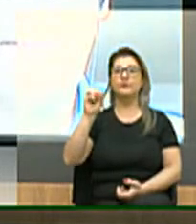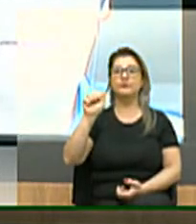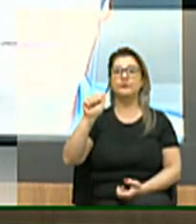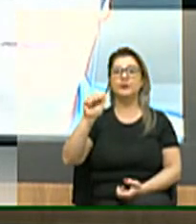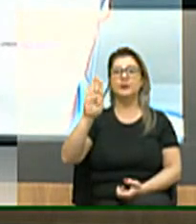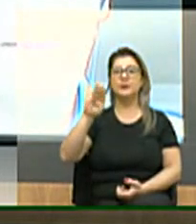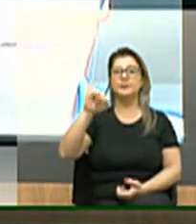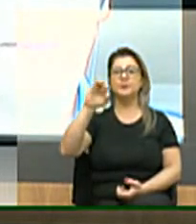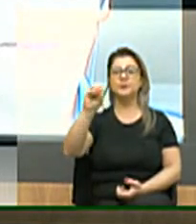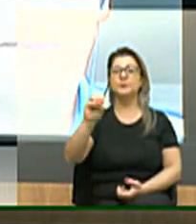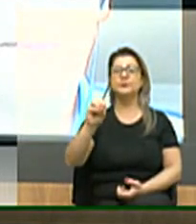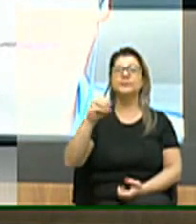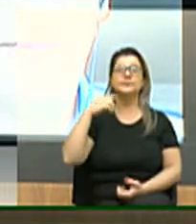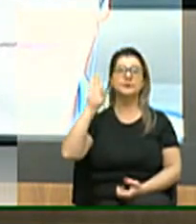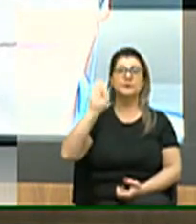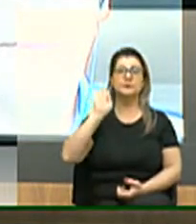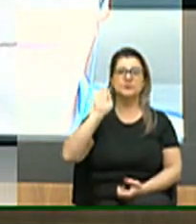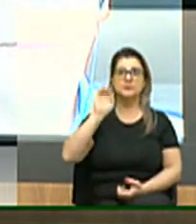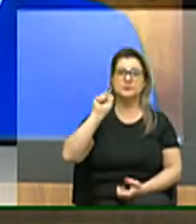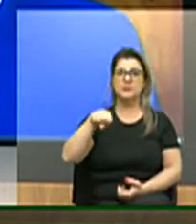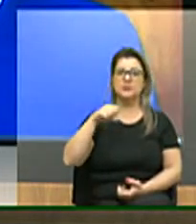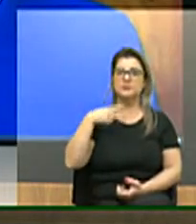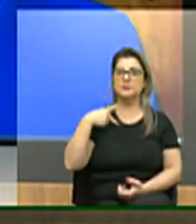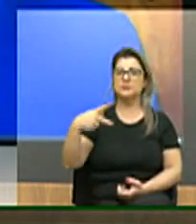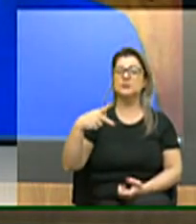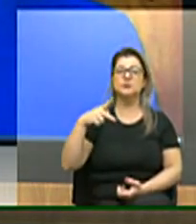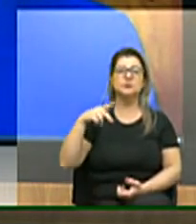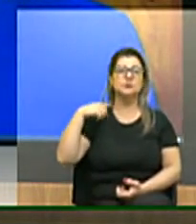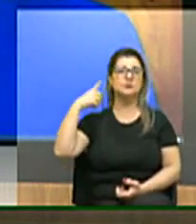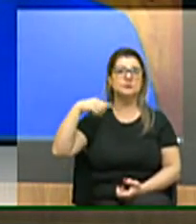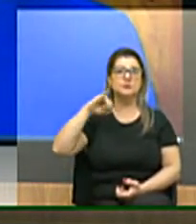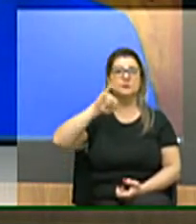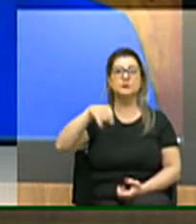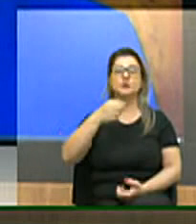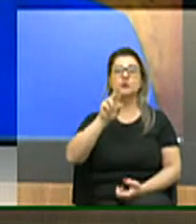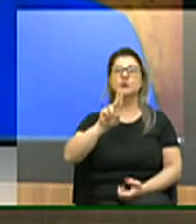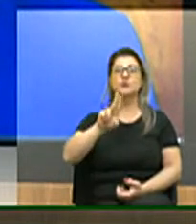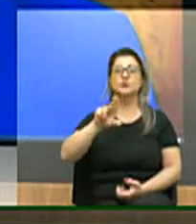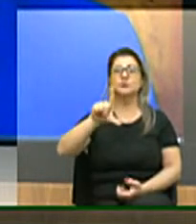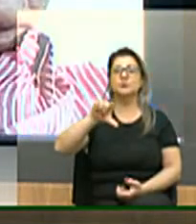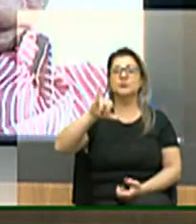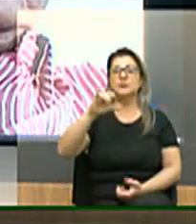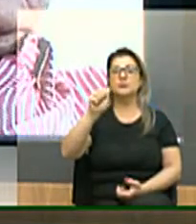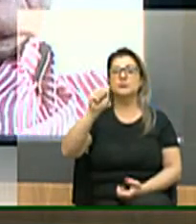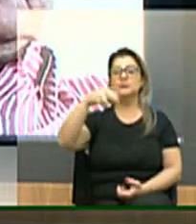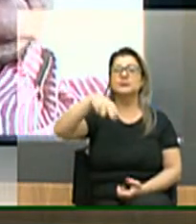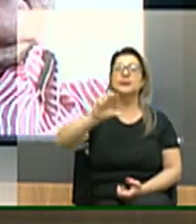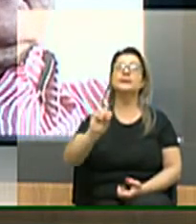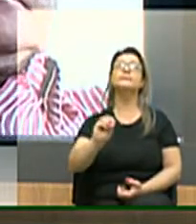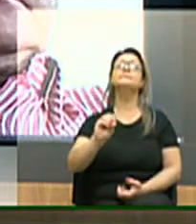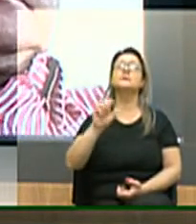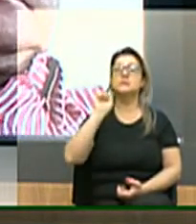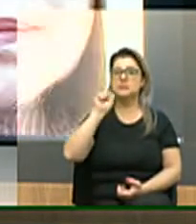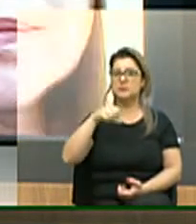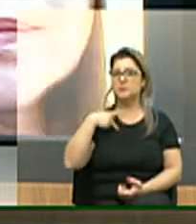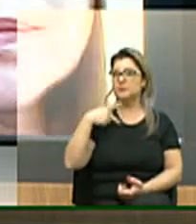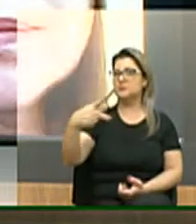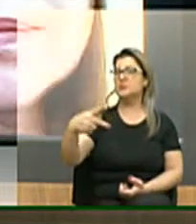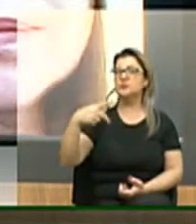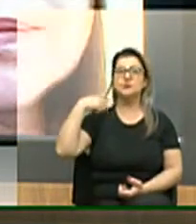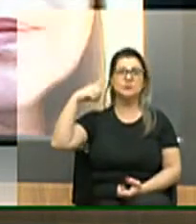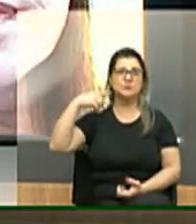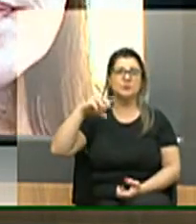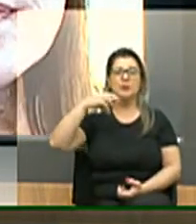Gerson Burman. Favorável, presidente. Deputada Juliana Brizola. Voto sim, presidente. Deputado Luiz